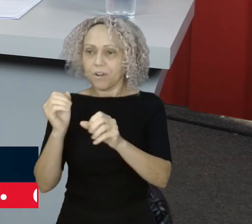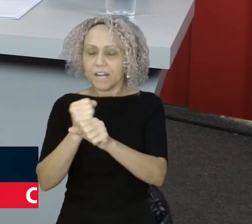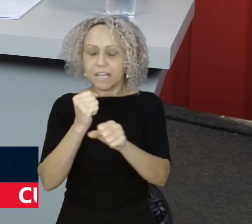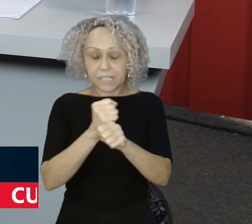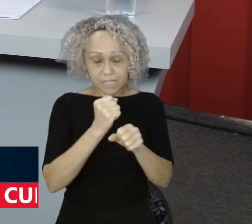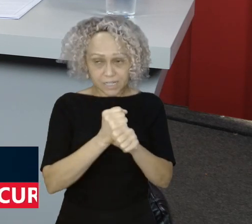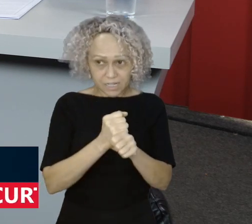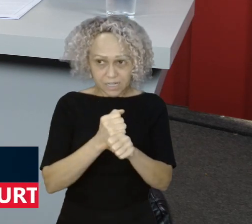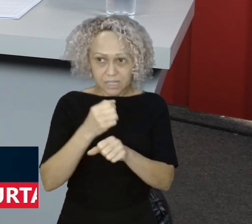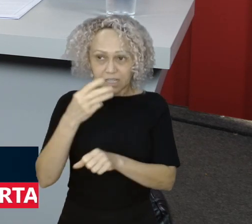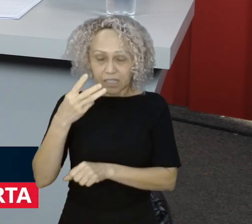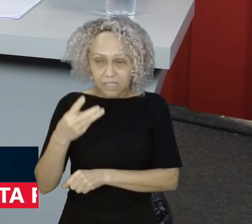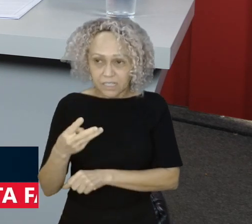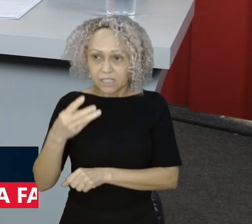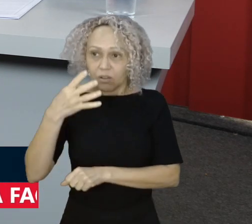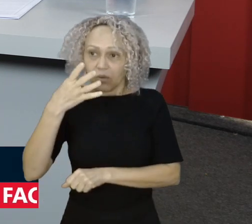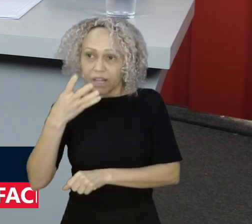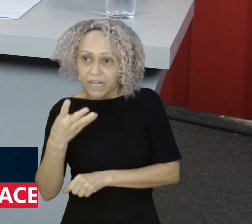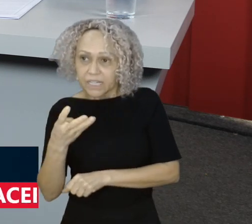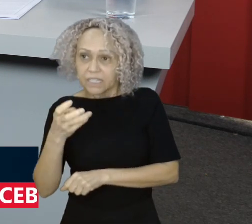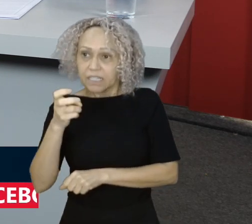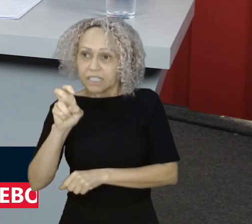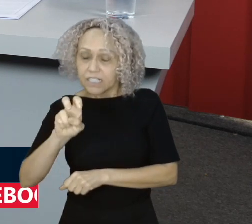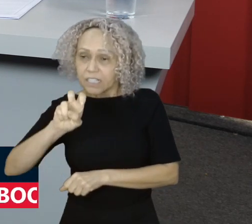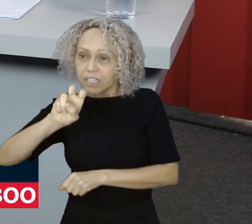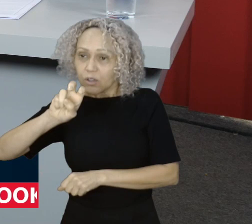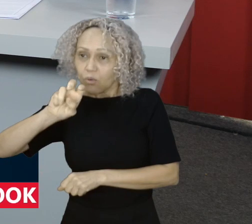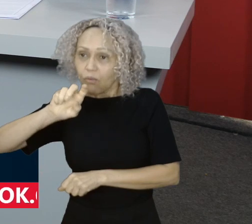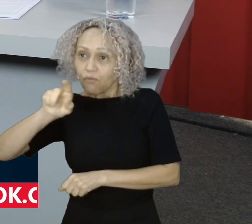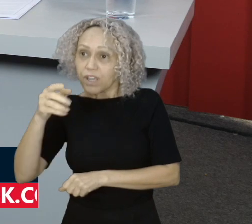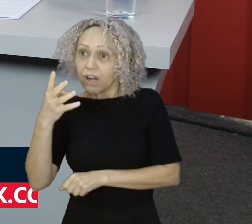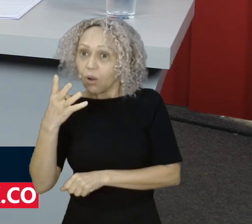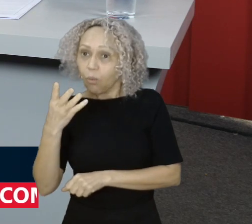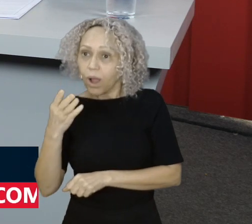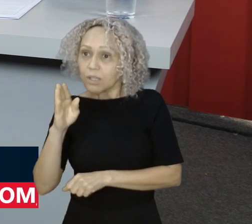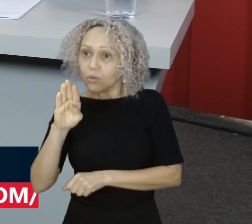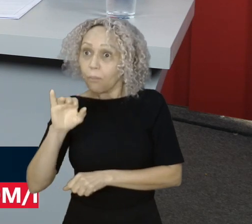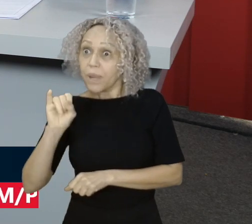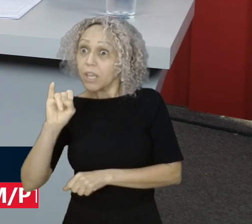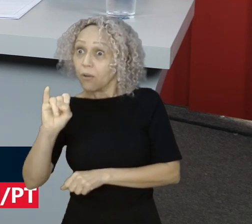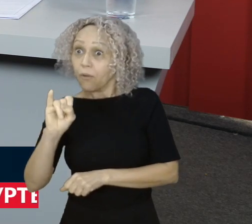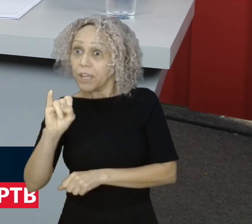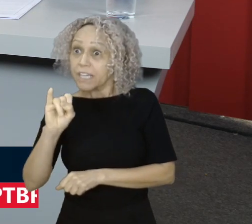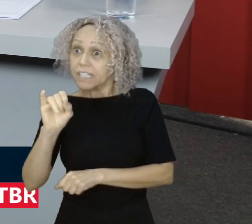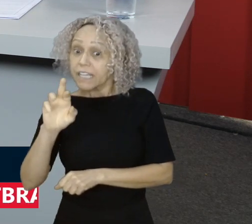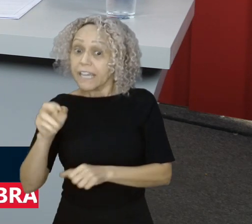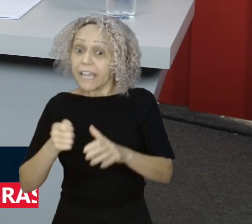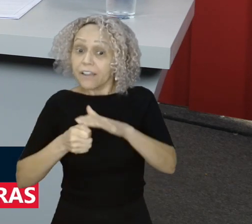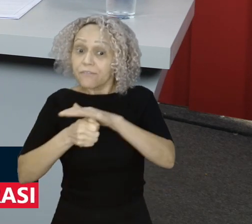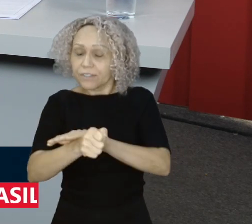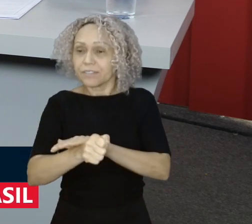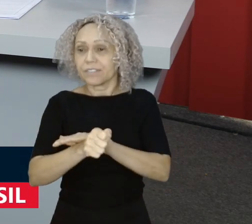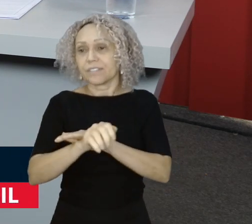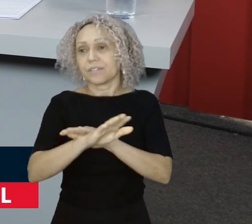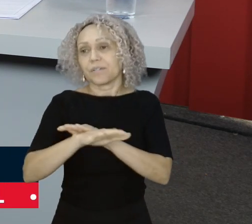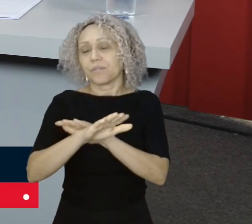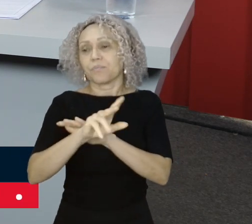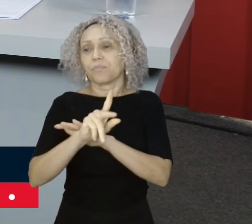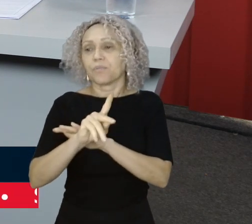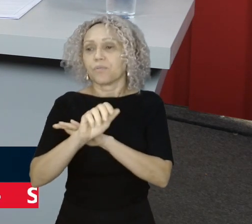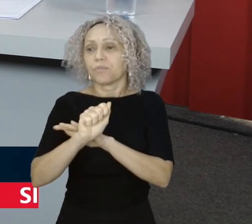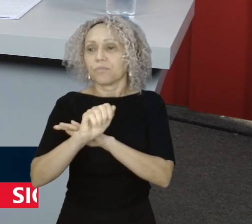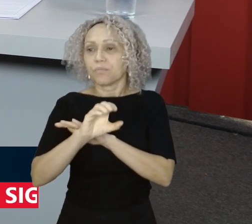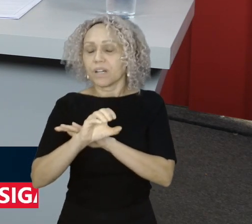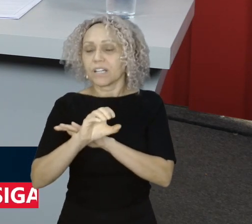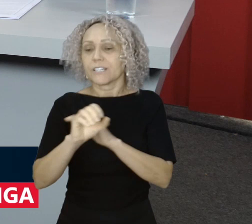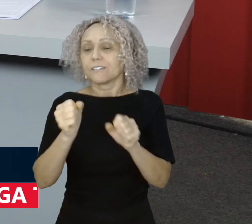de 345,4 bilhões de reais do programa. Por que o Estado deve ser um indutor de